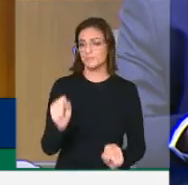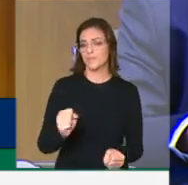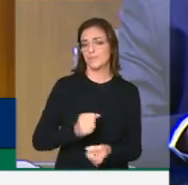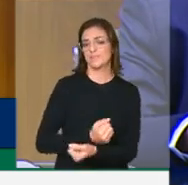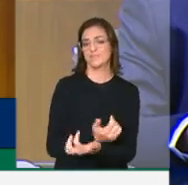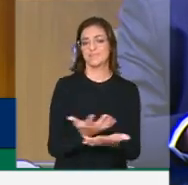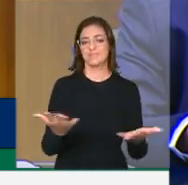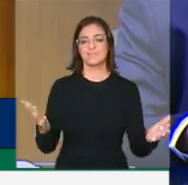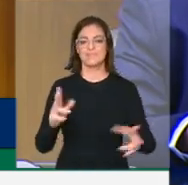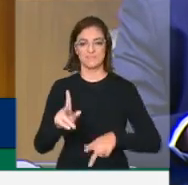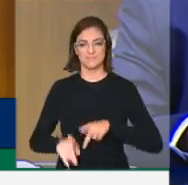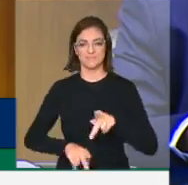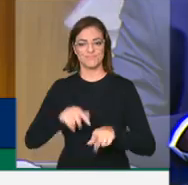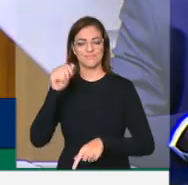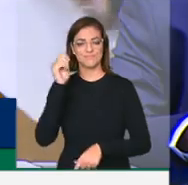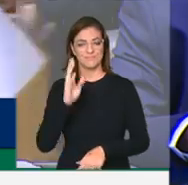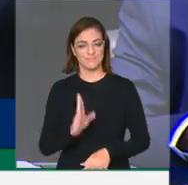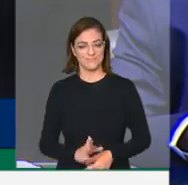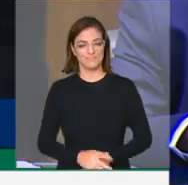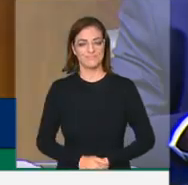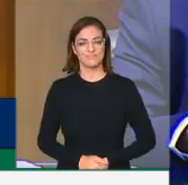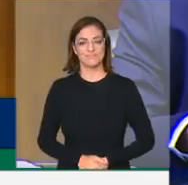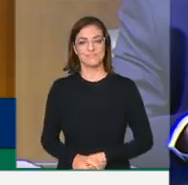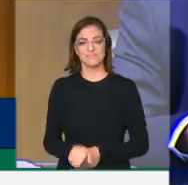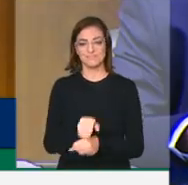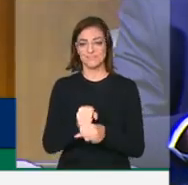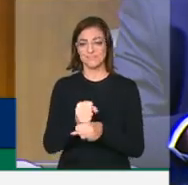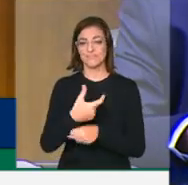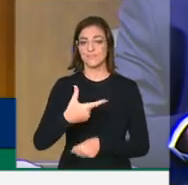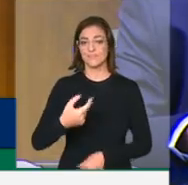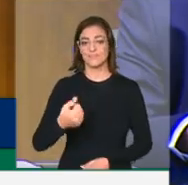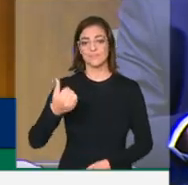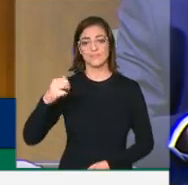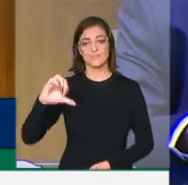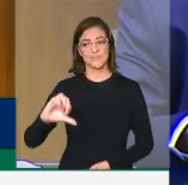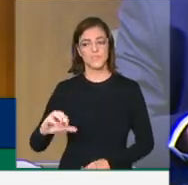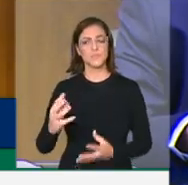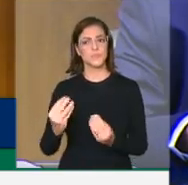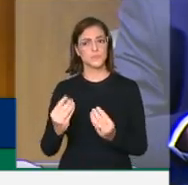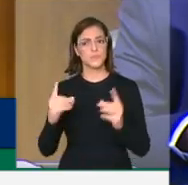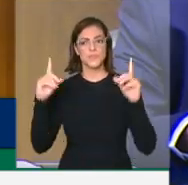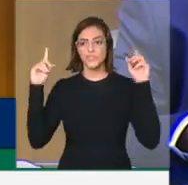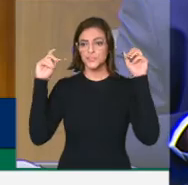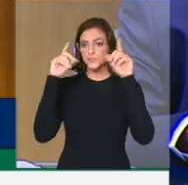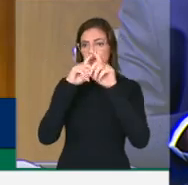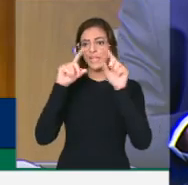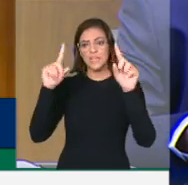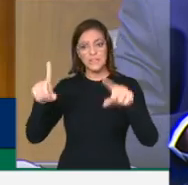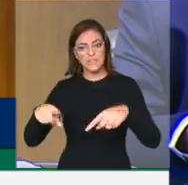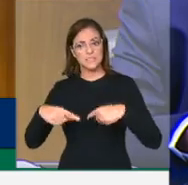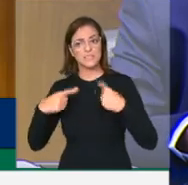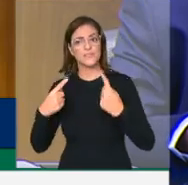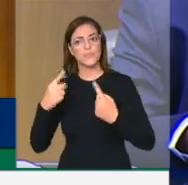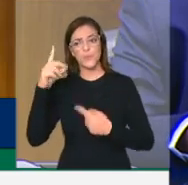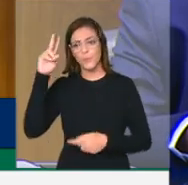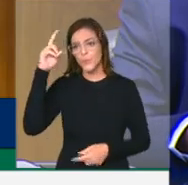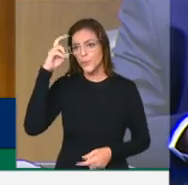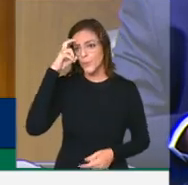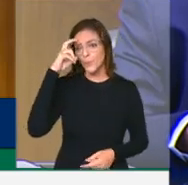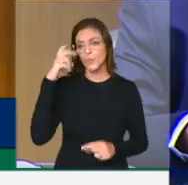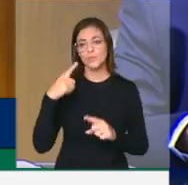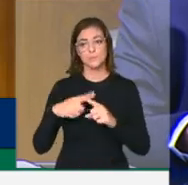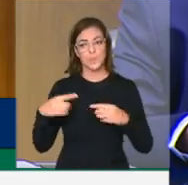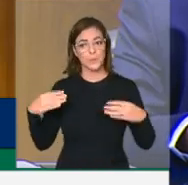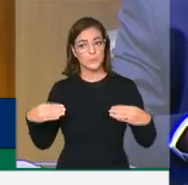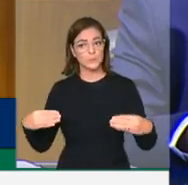proporcionar ao povo brasileiro. O ano de 2019 foi de muitos desafios para o setor cultural, seja com a extinção